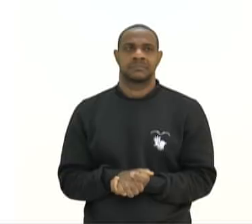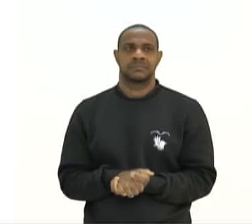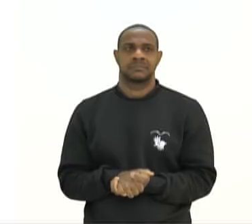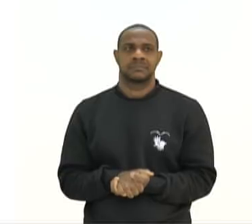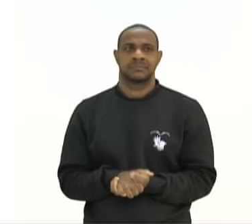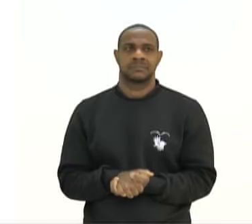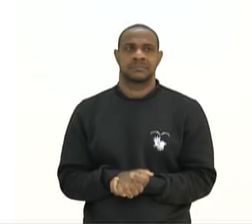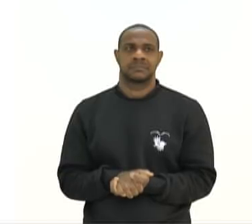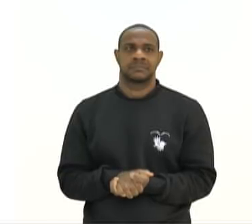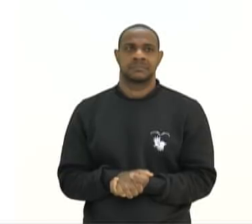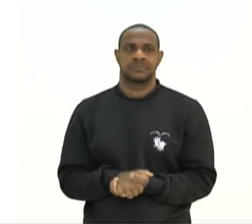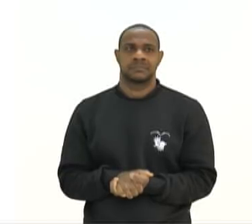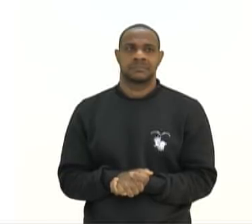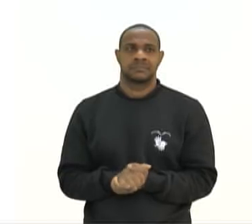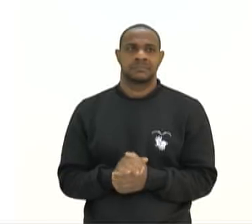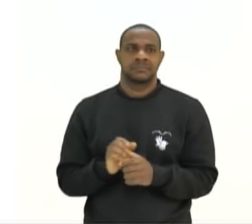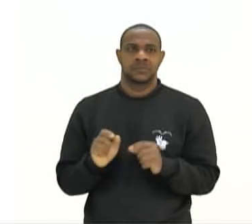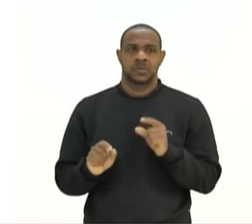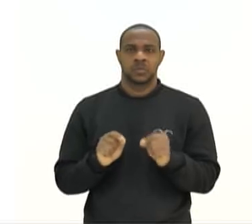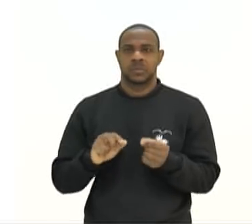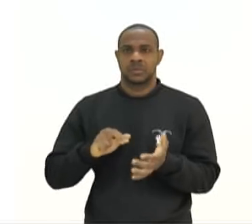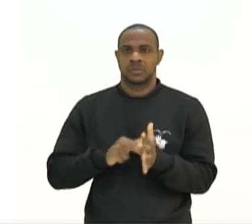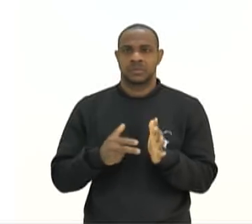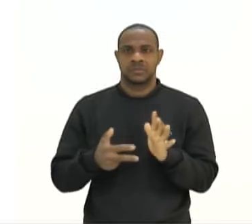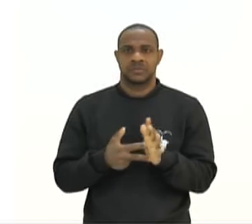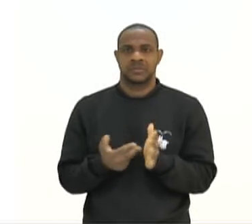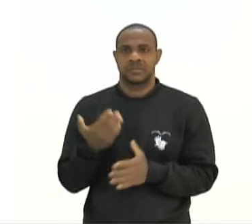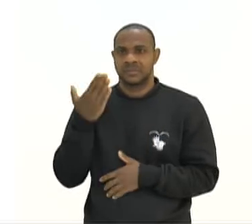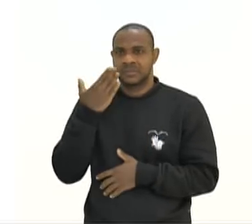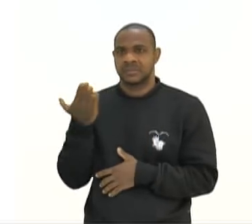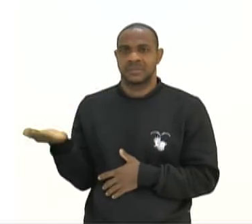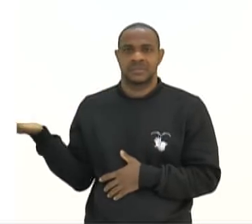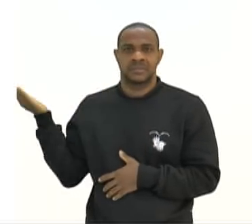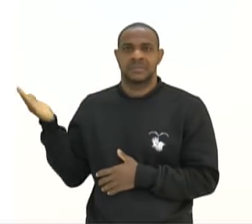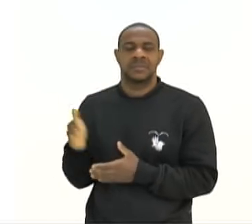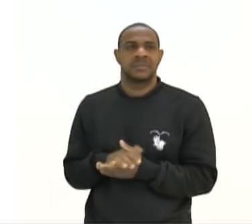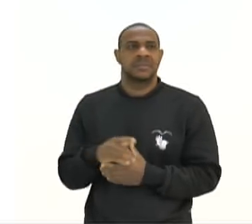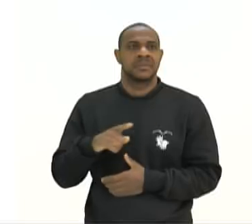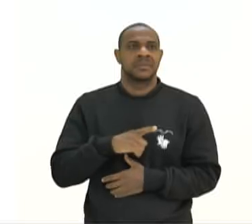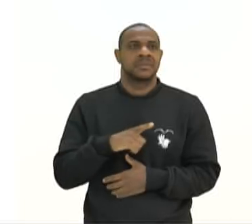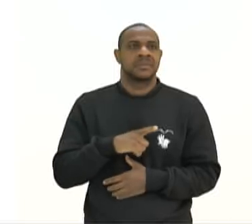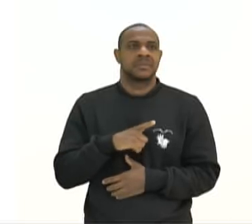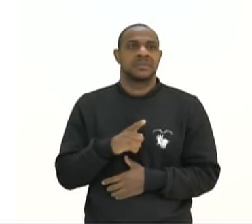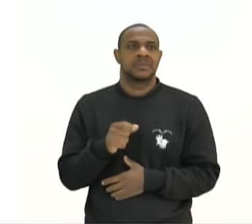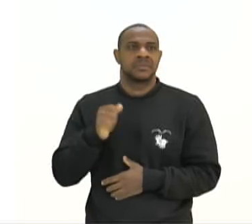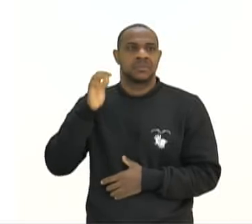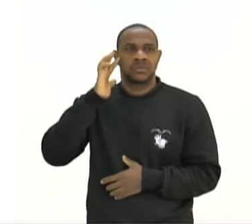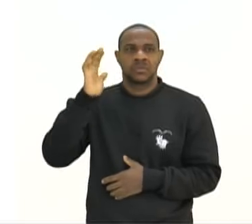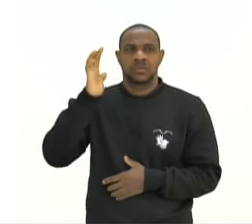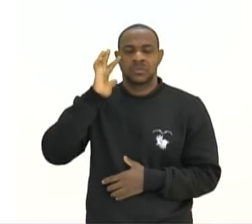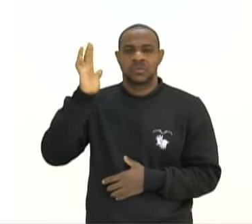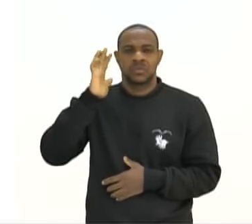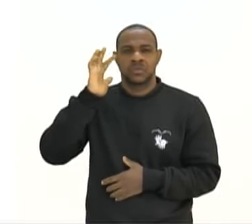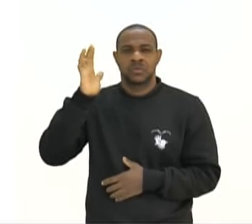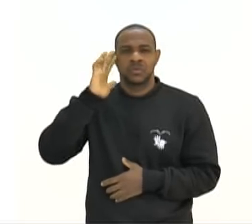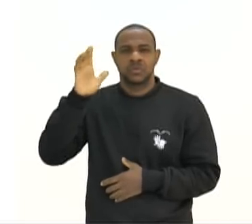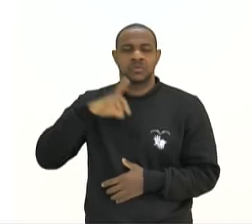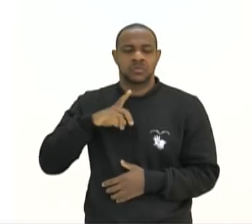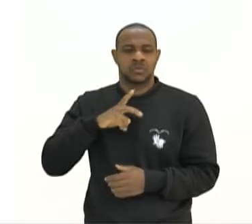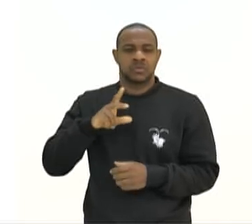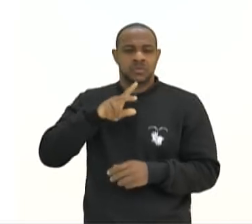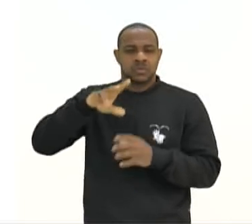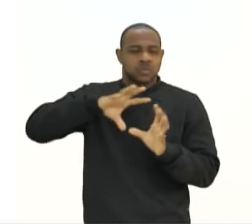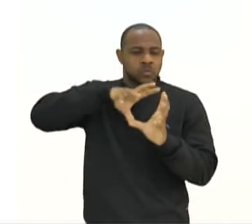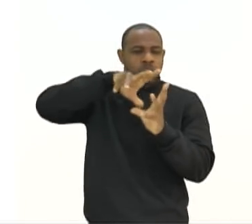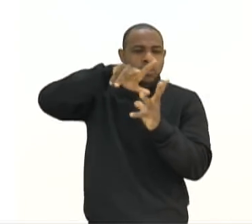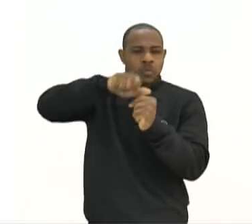que quer dizer aqui, gente? Vamos ver. Eu tenho um sonho que um dia essa nação irá se erguer,